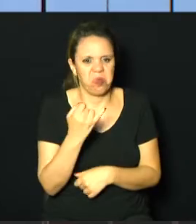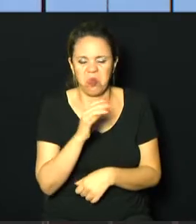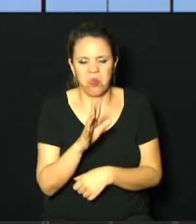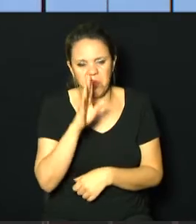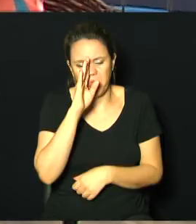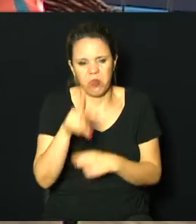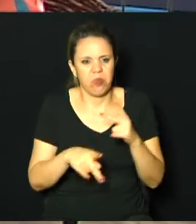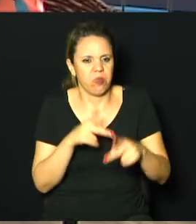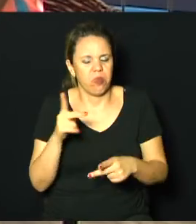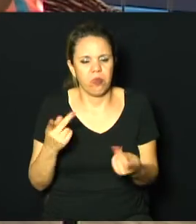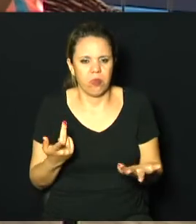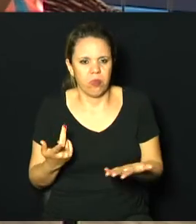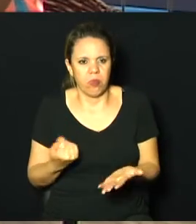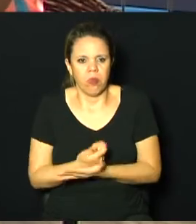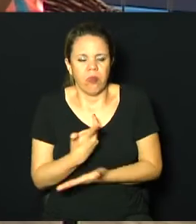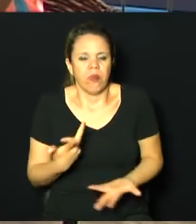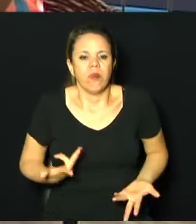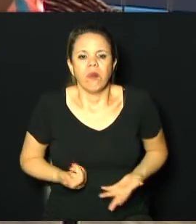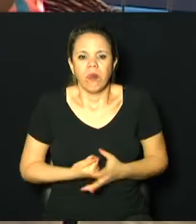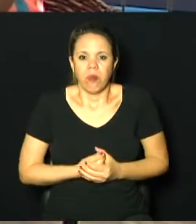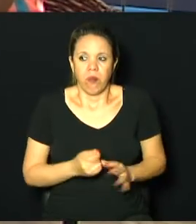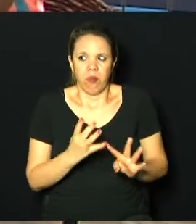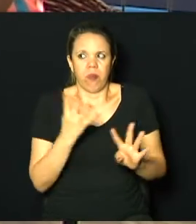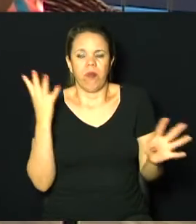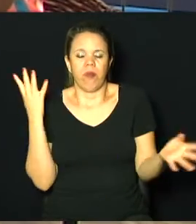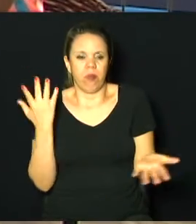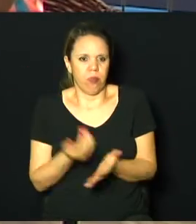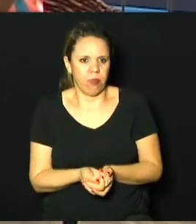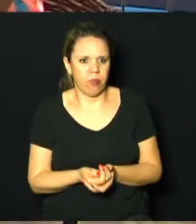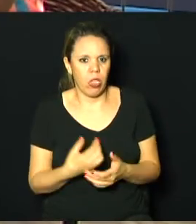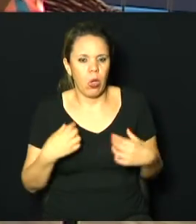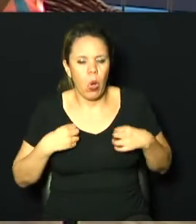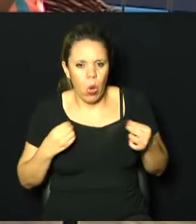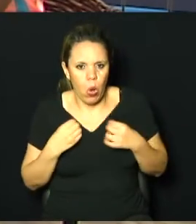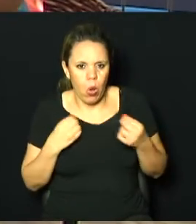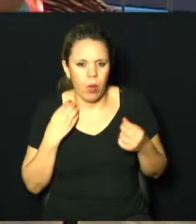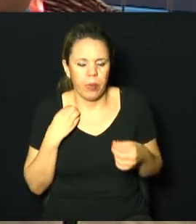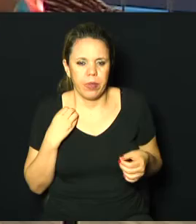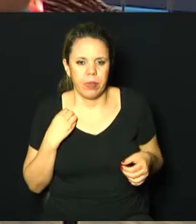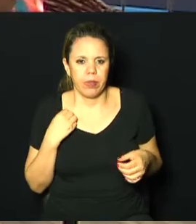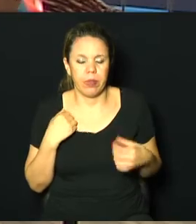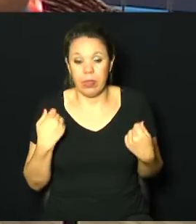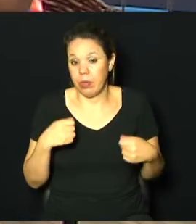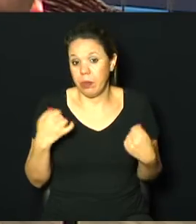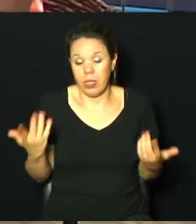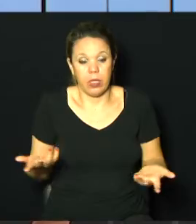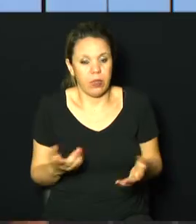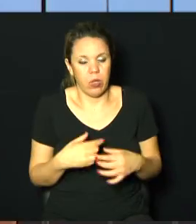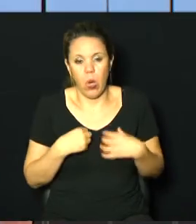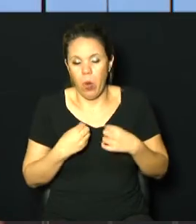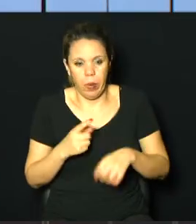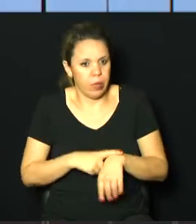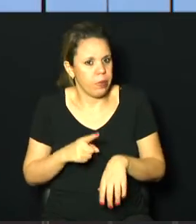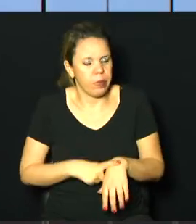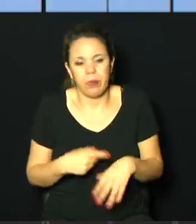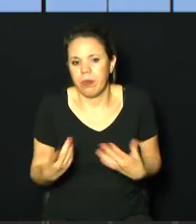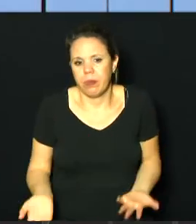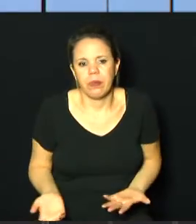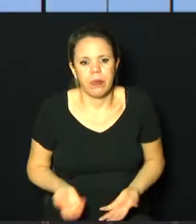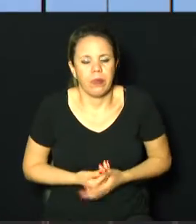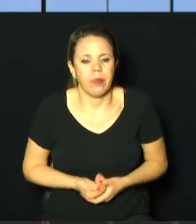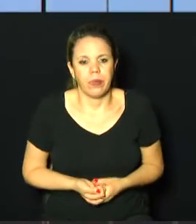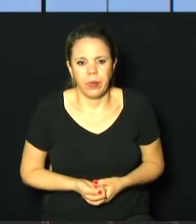Então eu vi ali pessoas Que é comprando essa euforia, fila que em é a loja de euforia roupa. Será que precisava daquela roupa naquele momento,